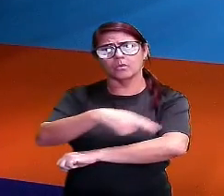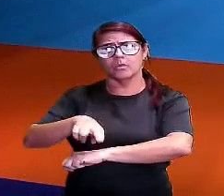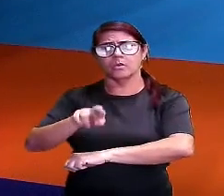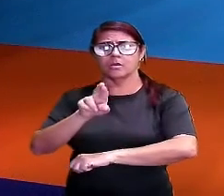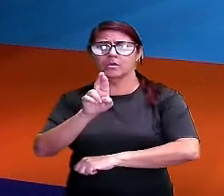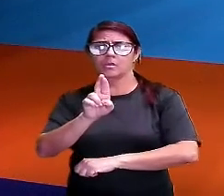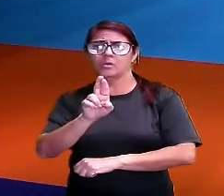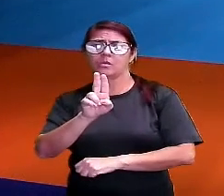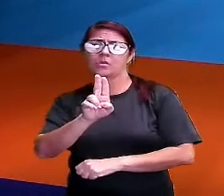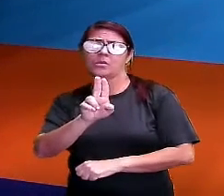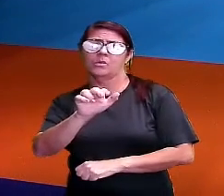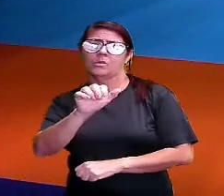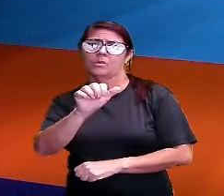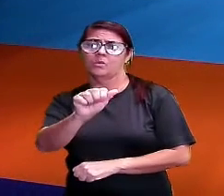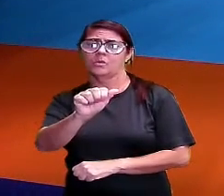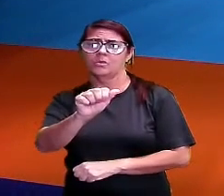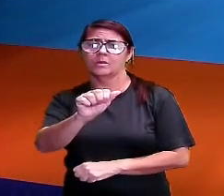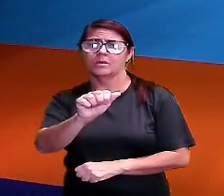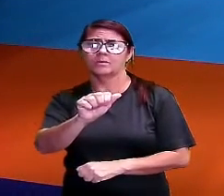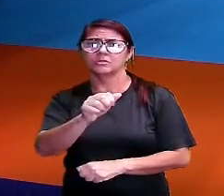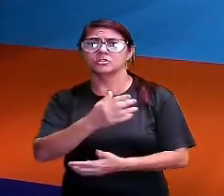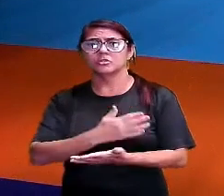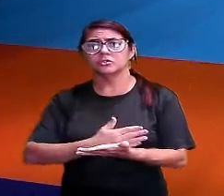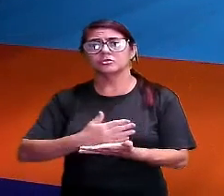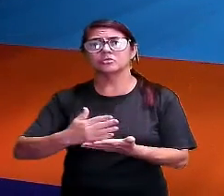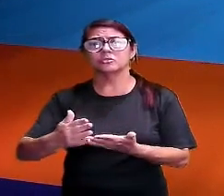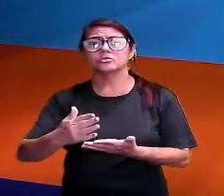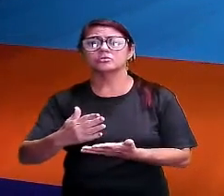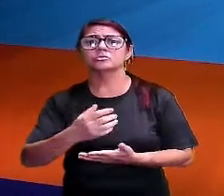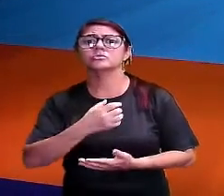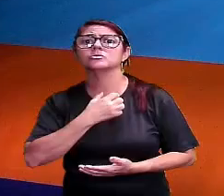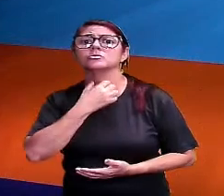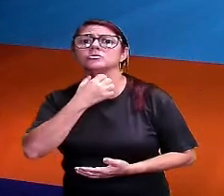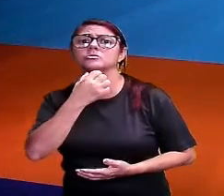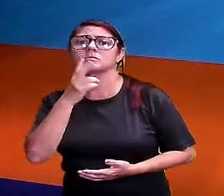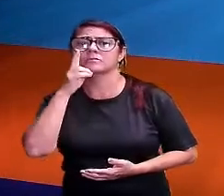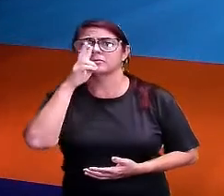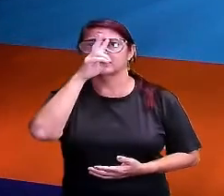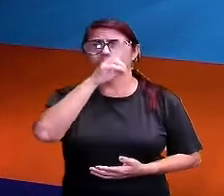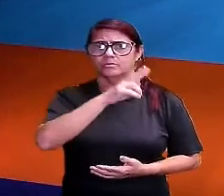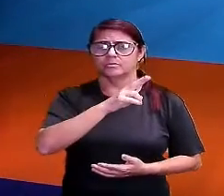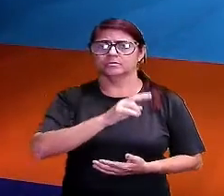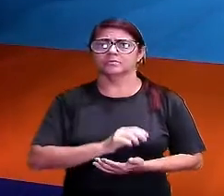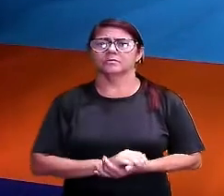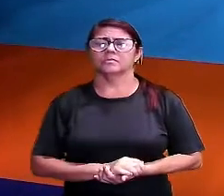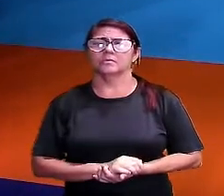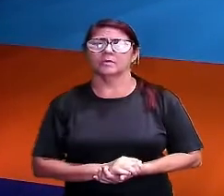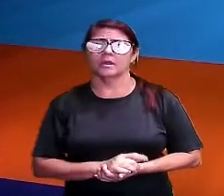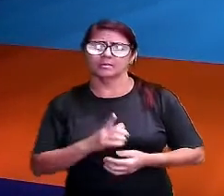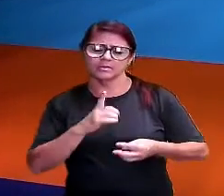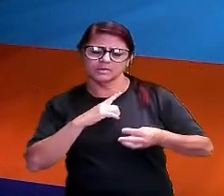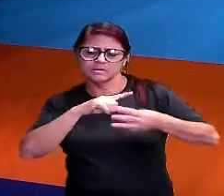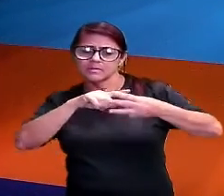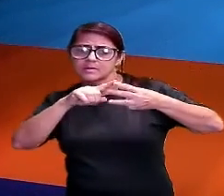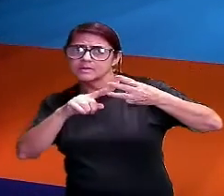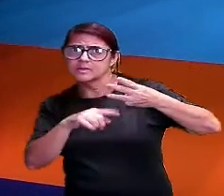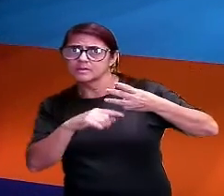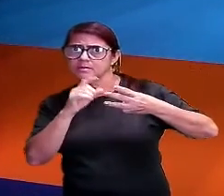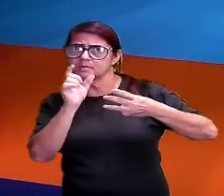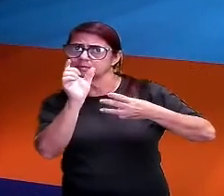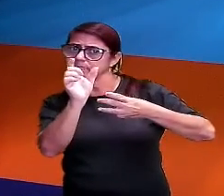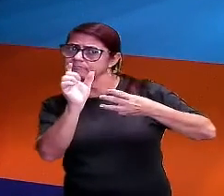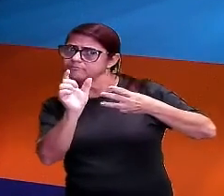som forte no R inicial, né? Já nessas três palavras aqui abaixo, a gente tem